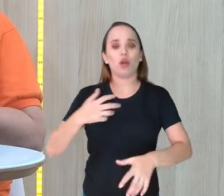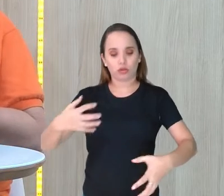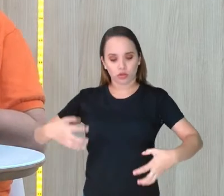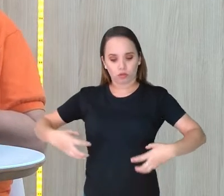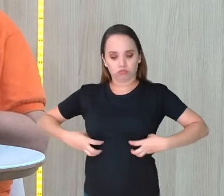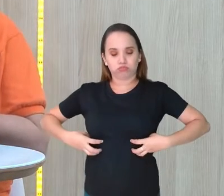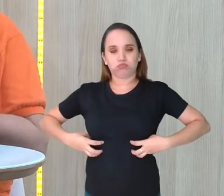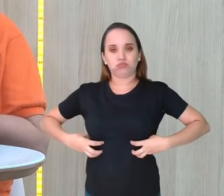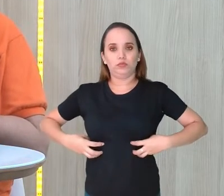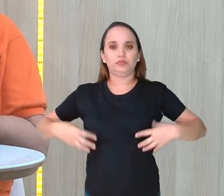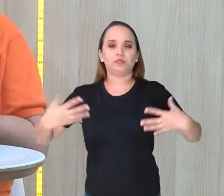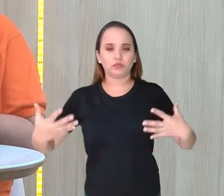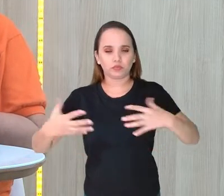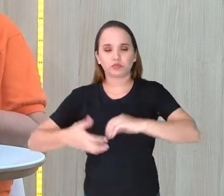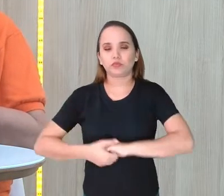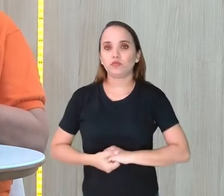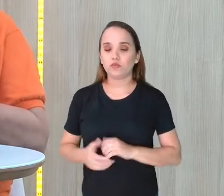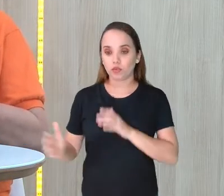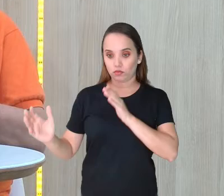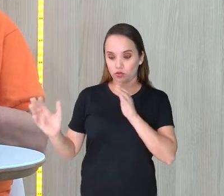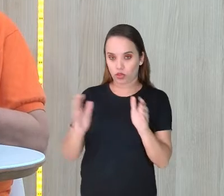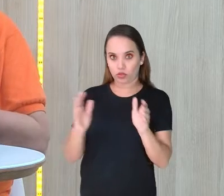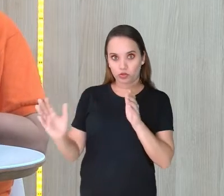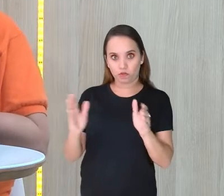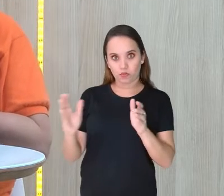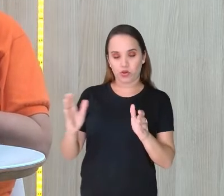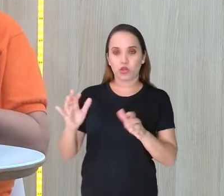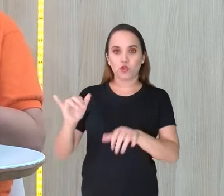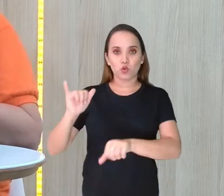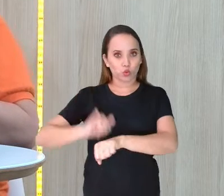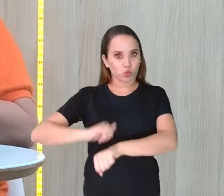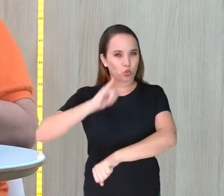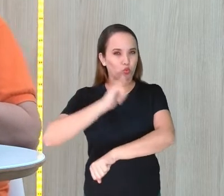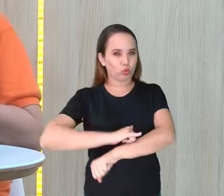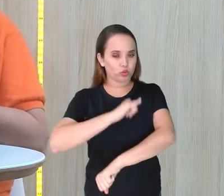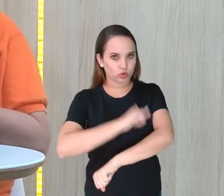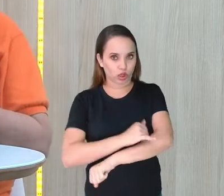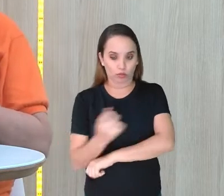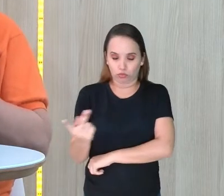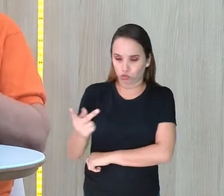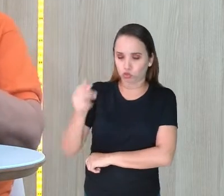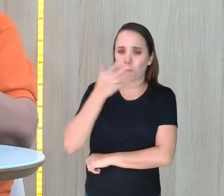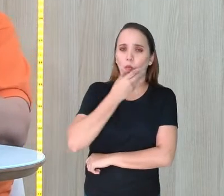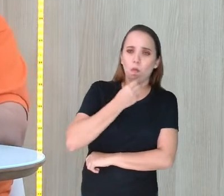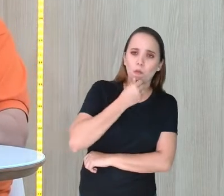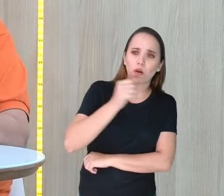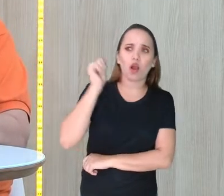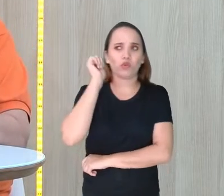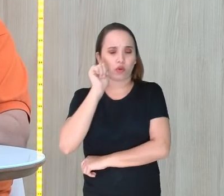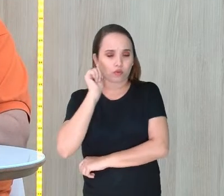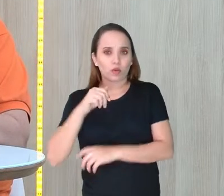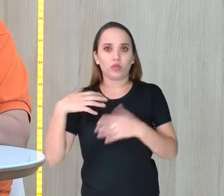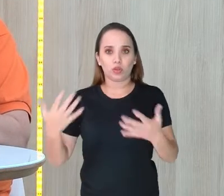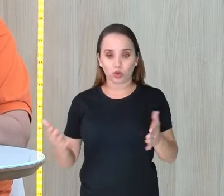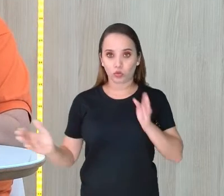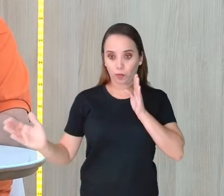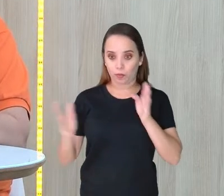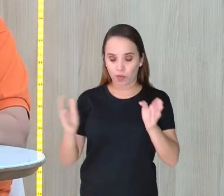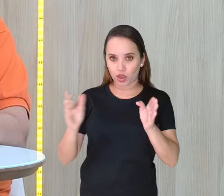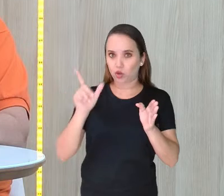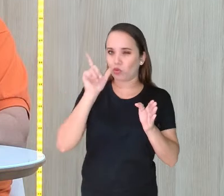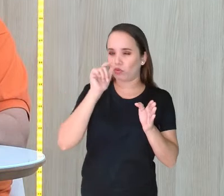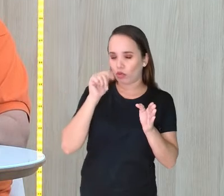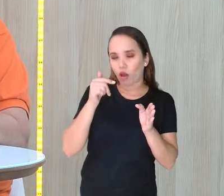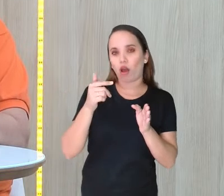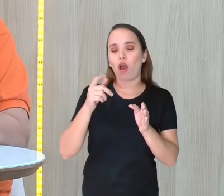inflado. Então, nesse período, esse sapo, tanto o macho como a fêmea, vão ficar de boca fechada. Professor, então ele